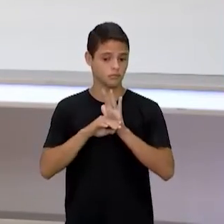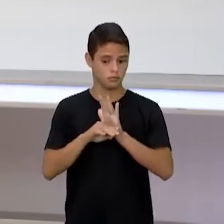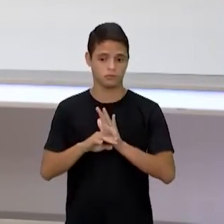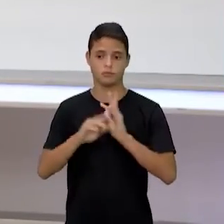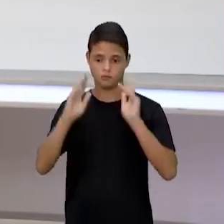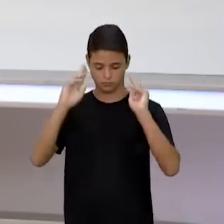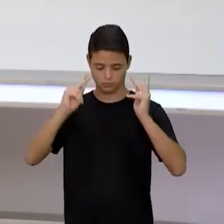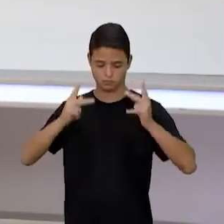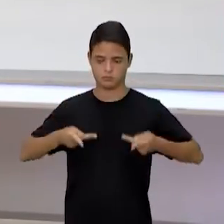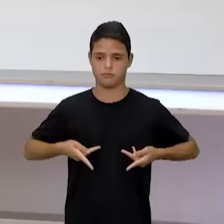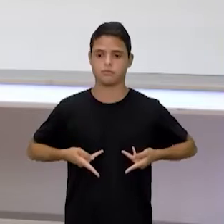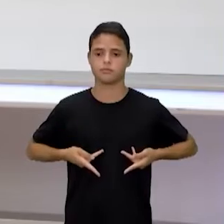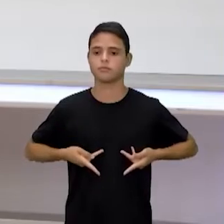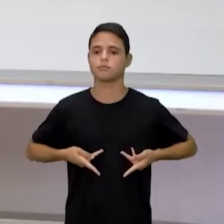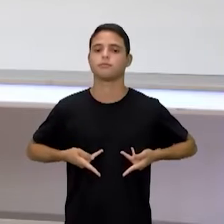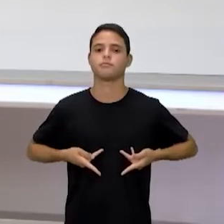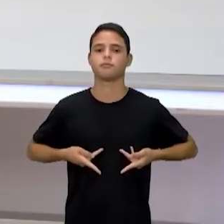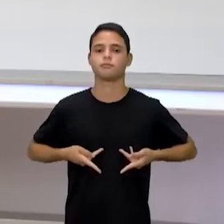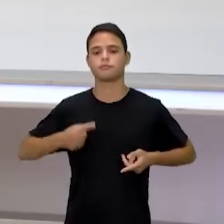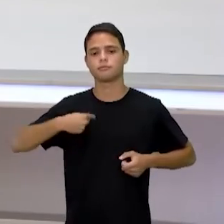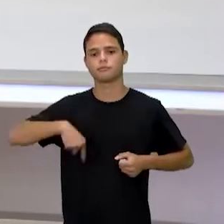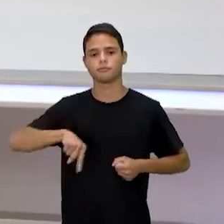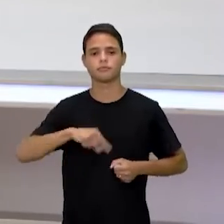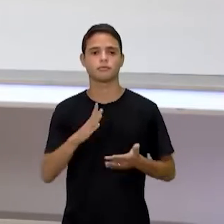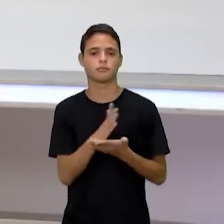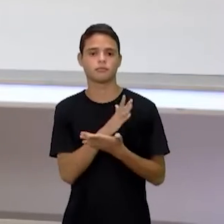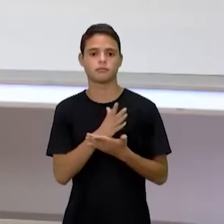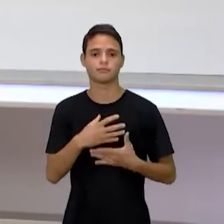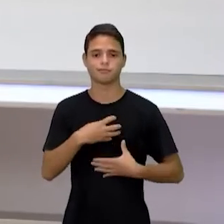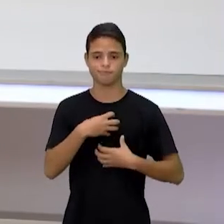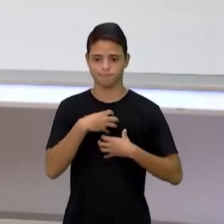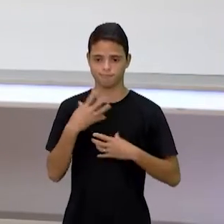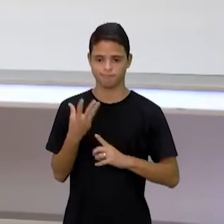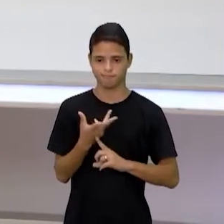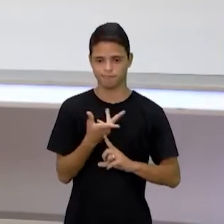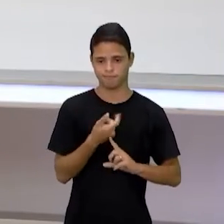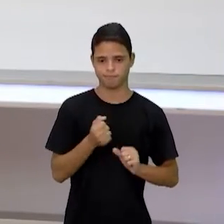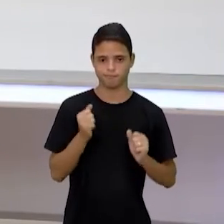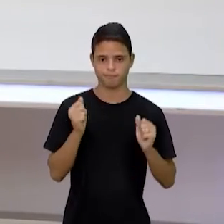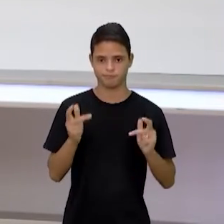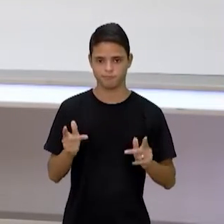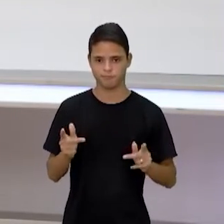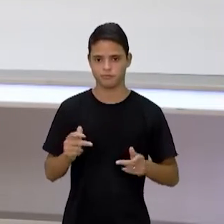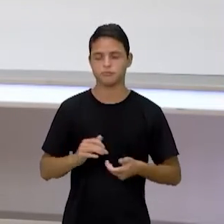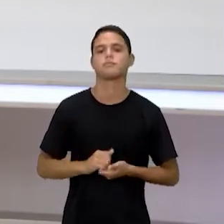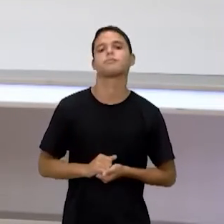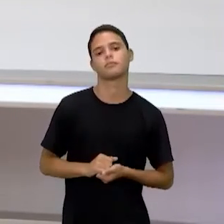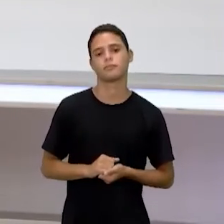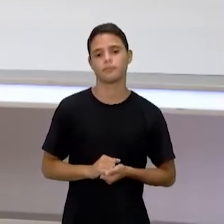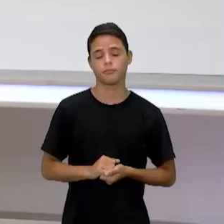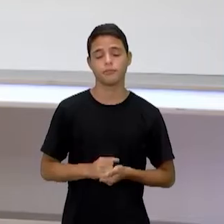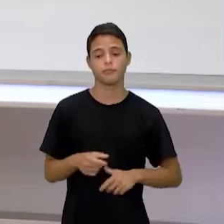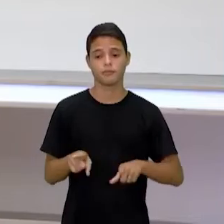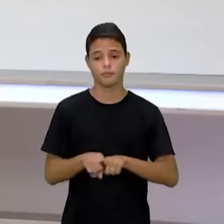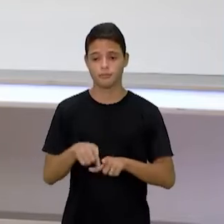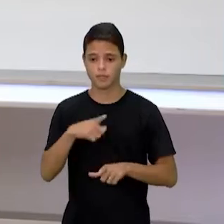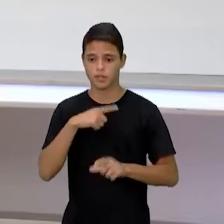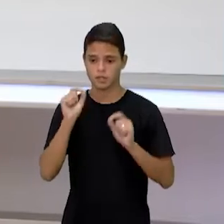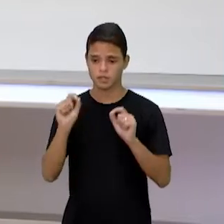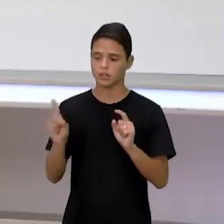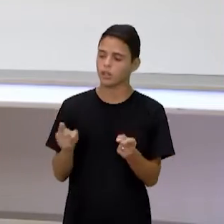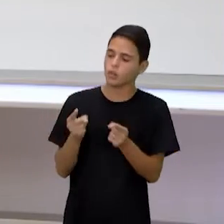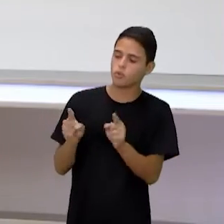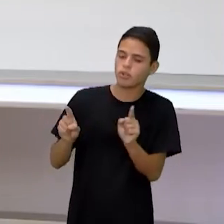seria possível, né, que esses estilos de arte acontecessem, tá certo? Então, além de tudo isso, também nós temos a